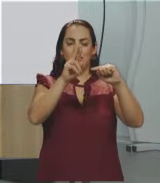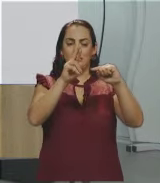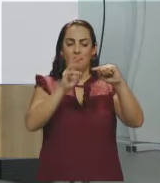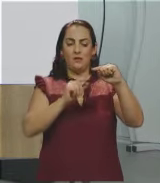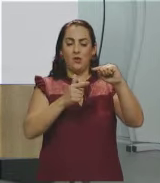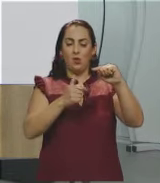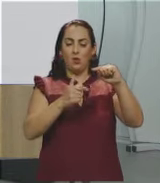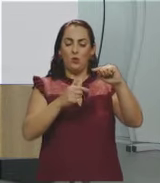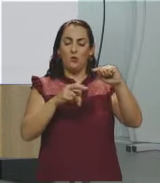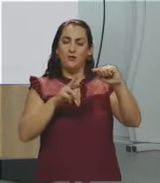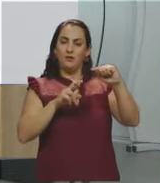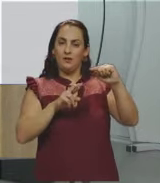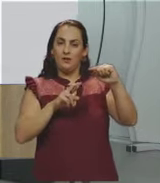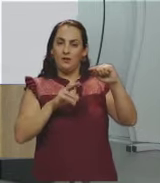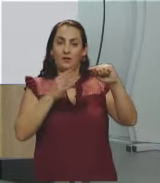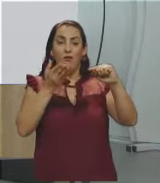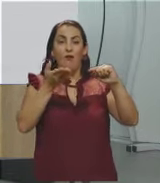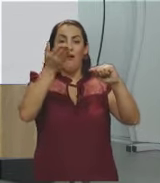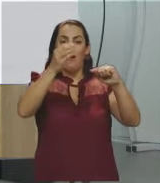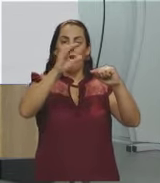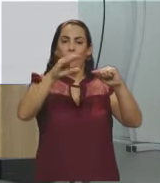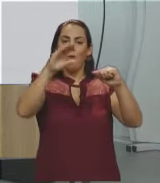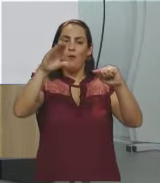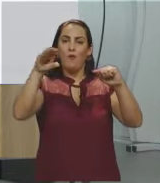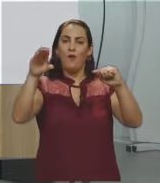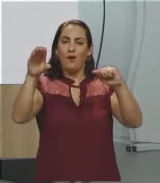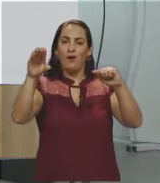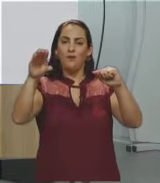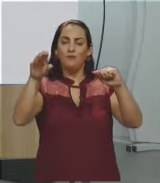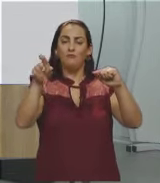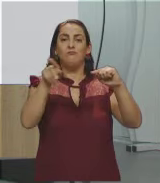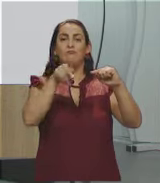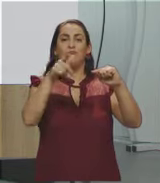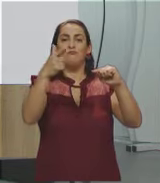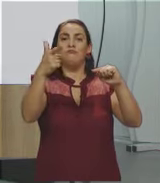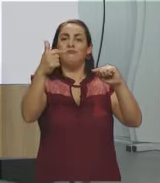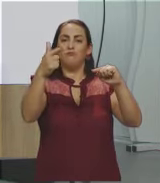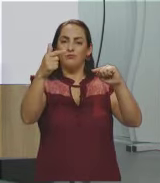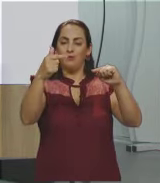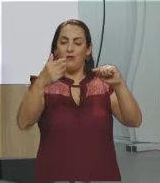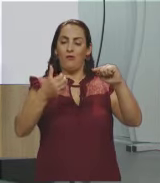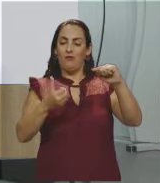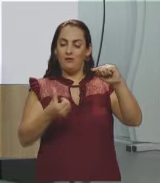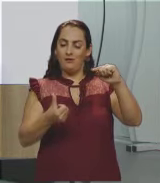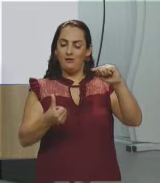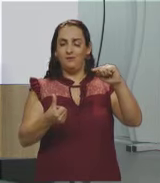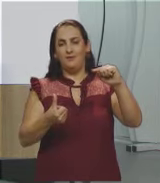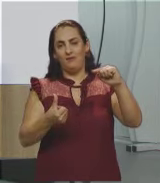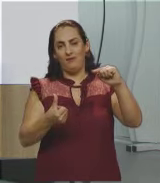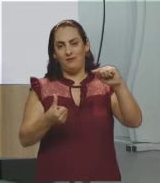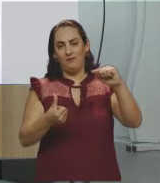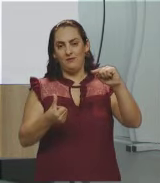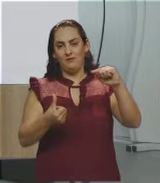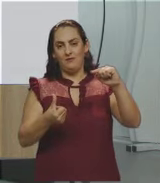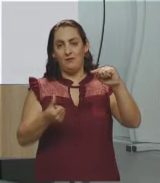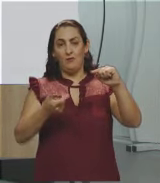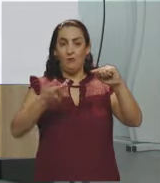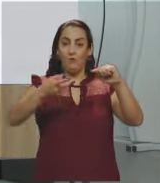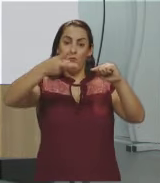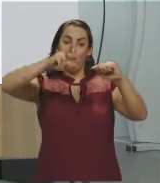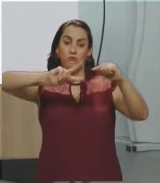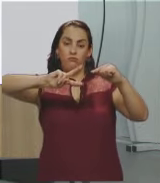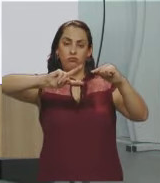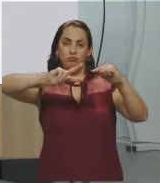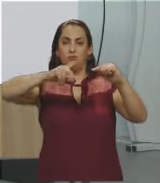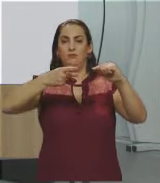por cima é o dobro da corrente que passará por baixo. Ou seja, eu posso dizer que o